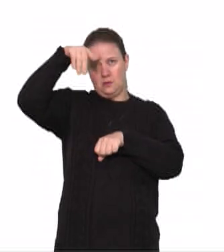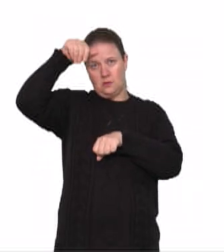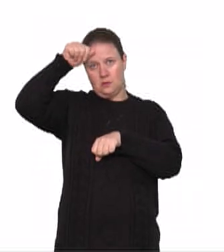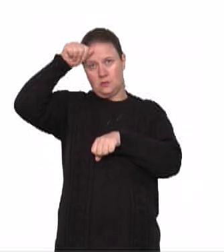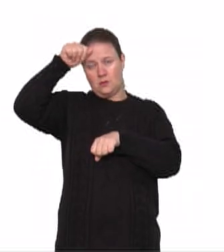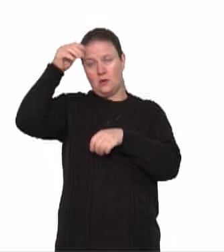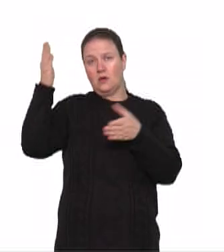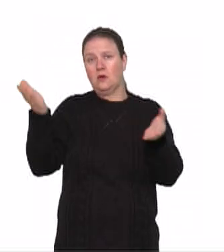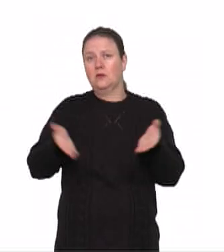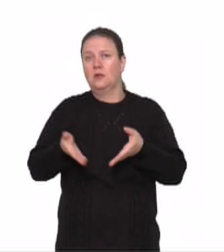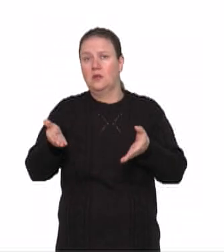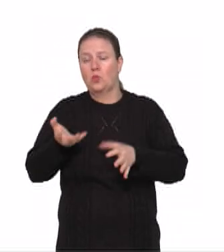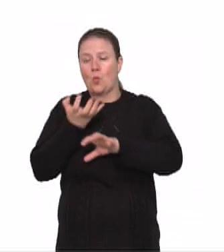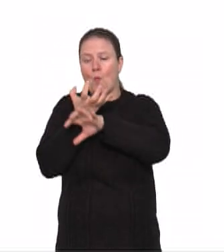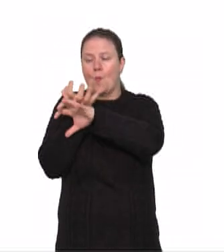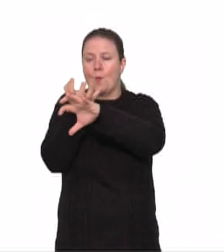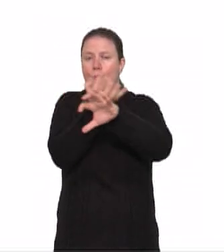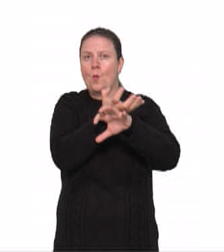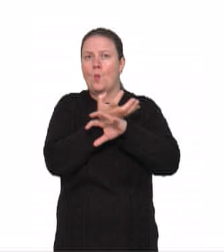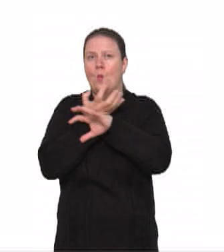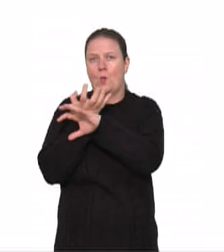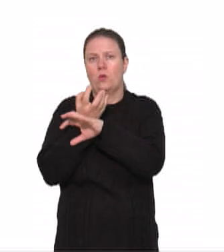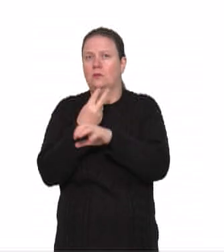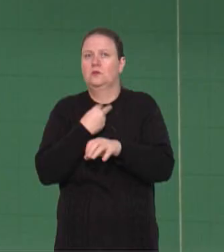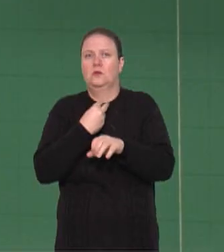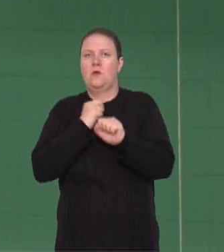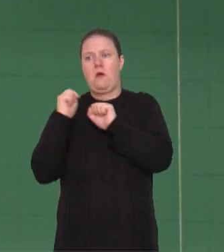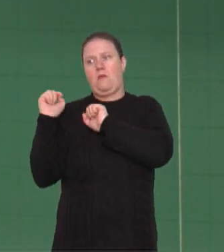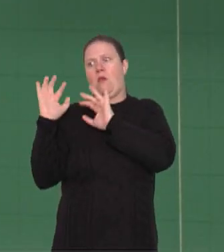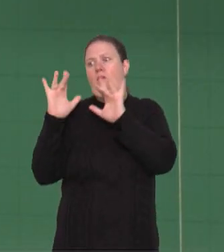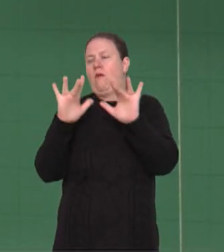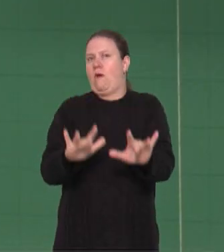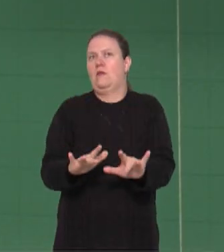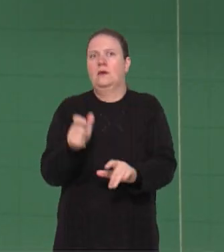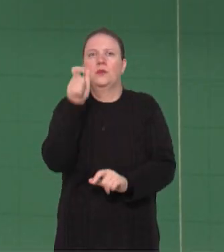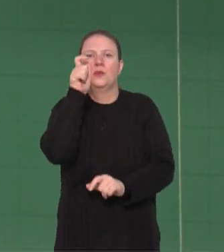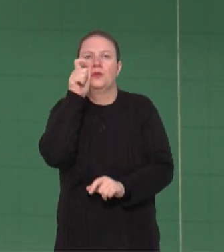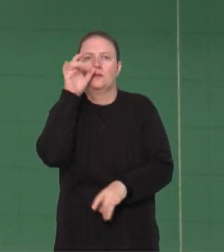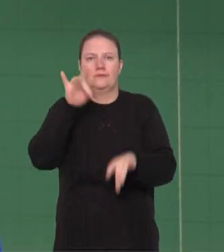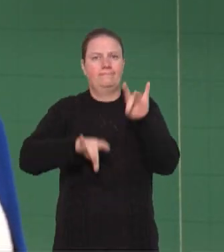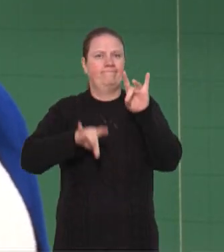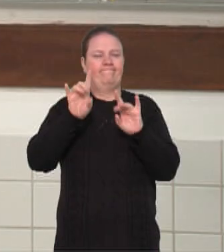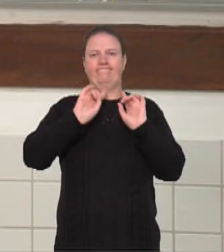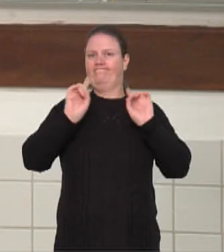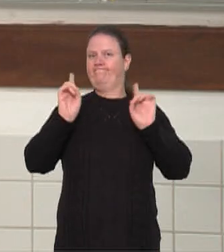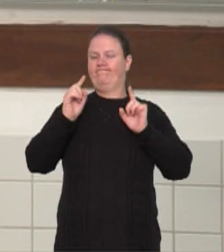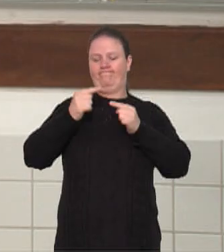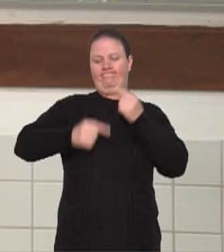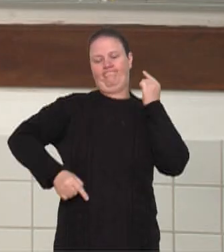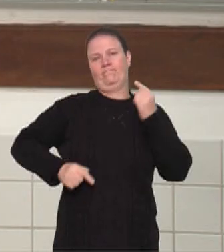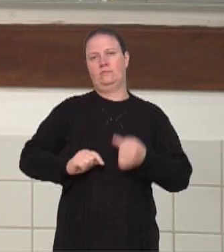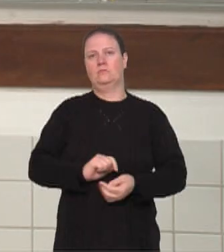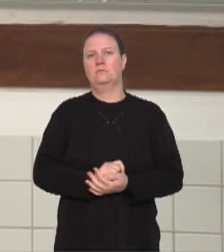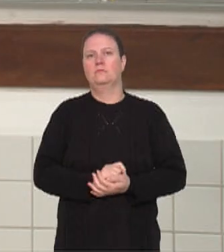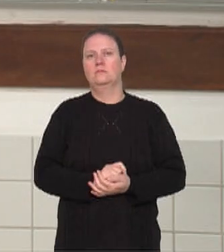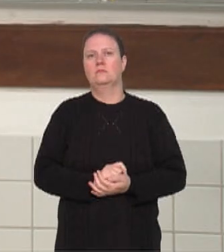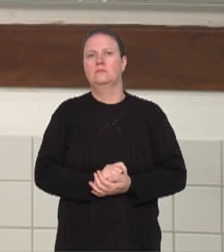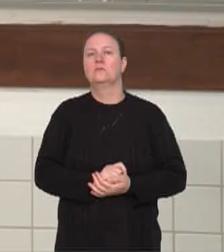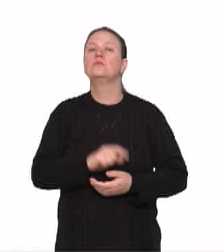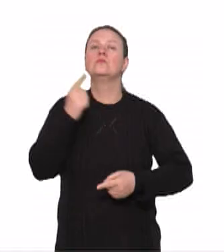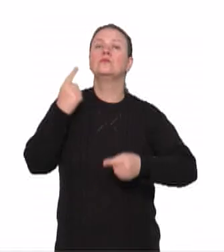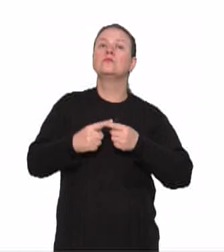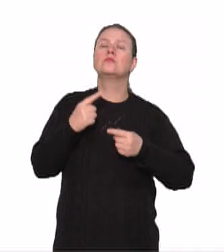vazio, né? As pessoas não podem se aglomerar para assistir a nenhuma peça teatral. Mas, por que será